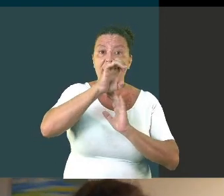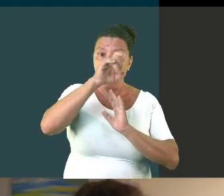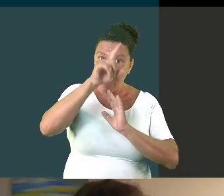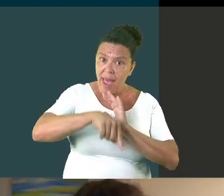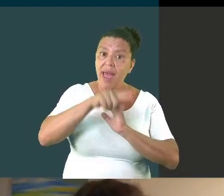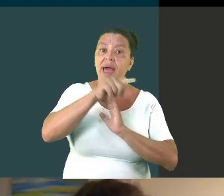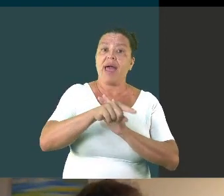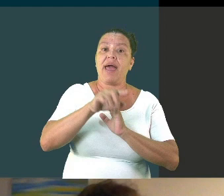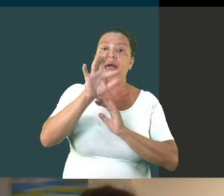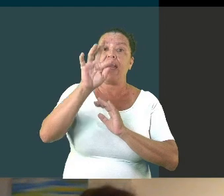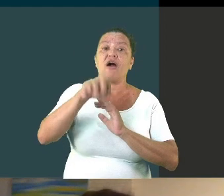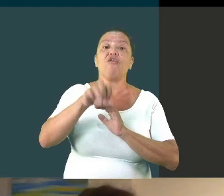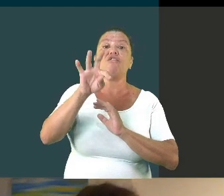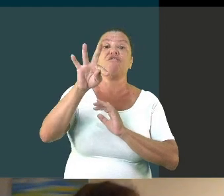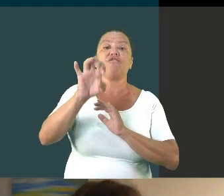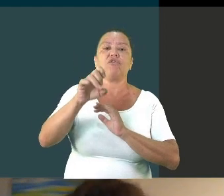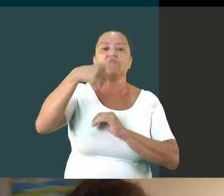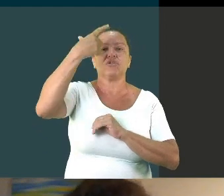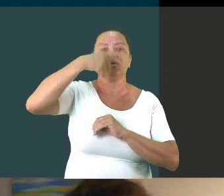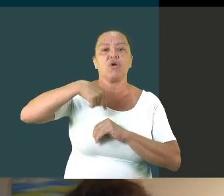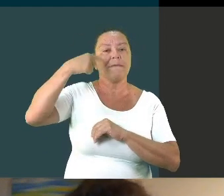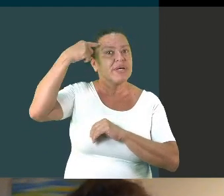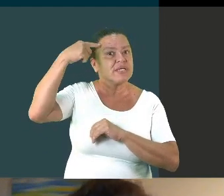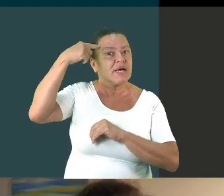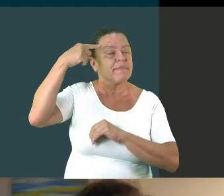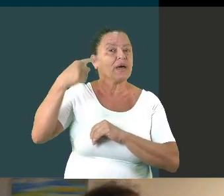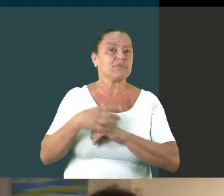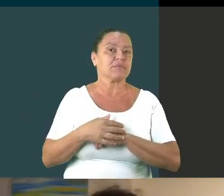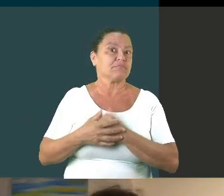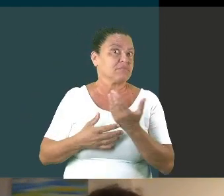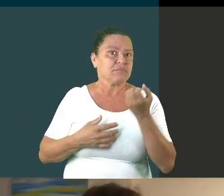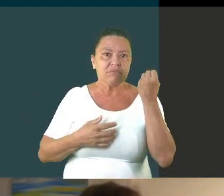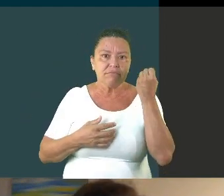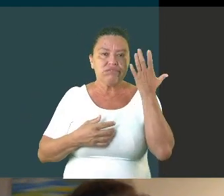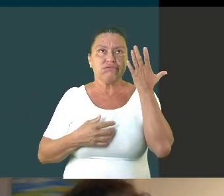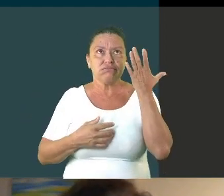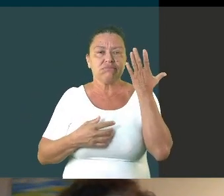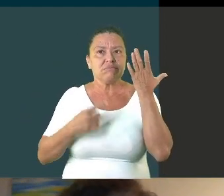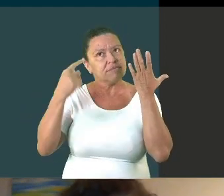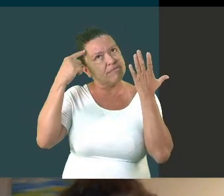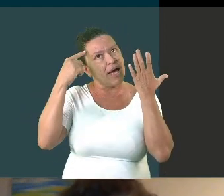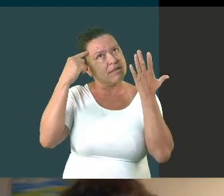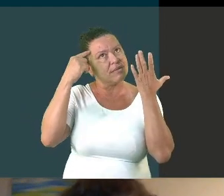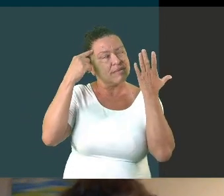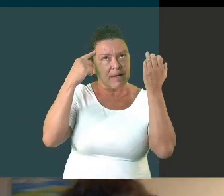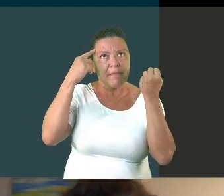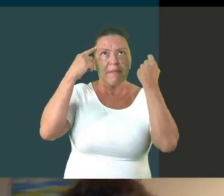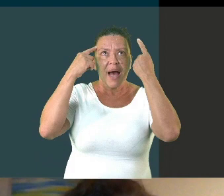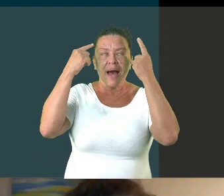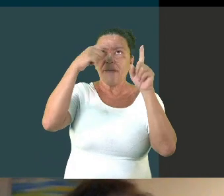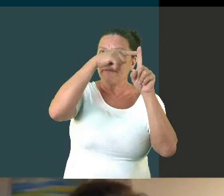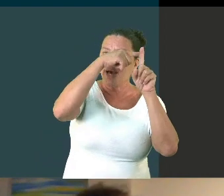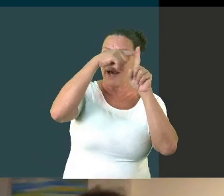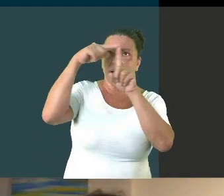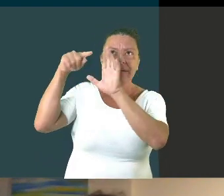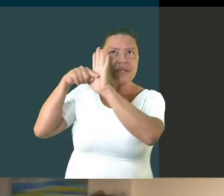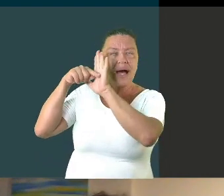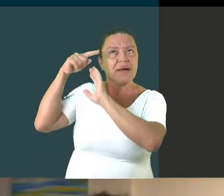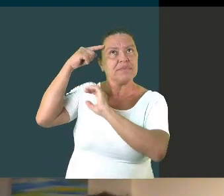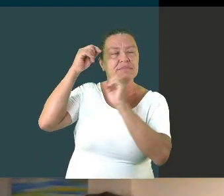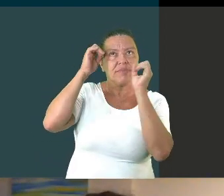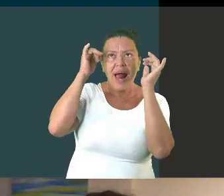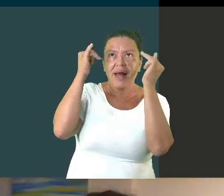a fonte dos nossos pensamentos, do pensamento que nós emitimos. aquilo que